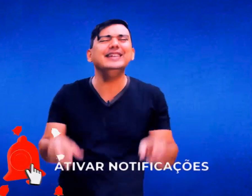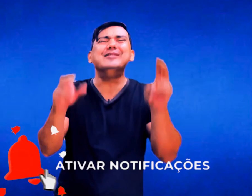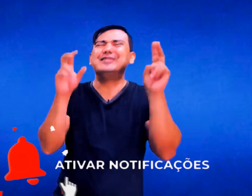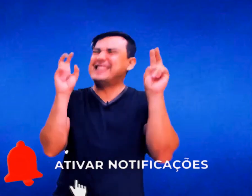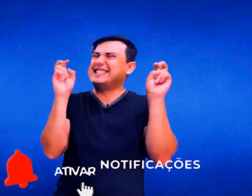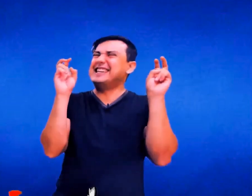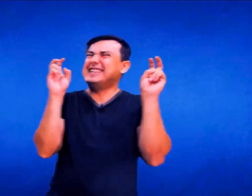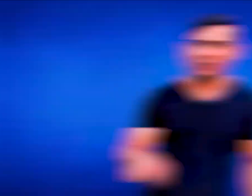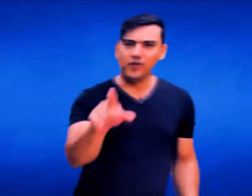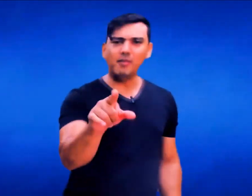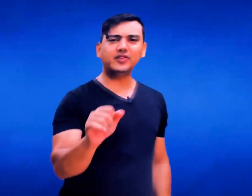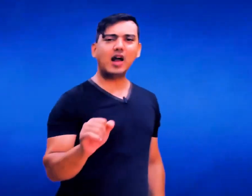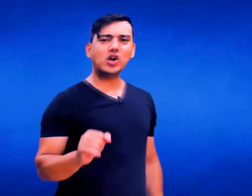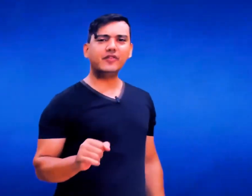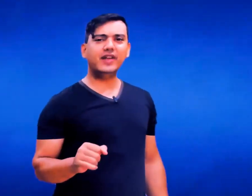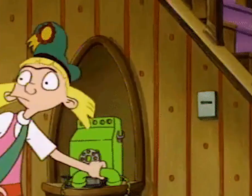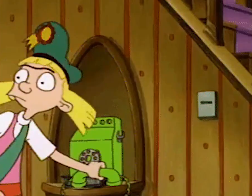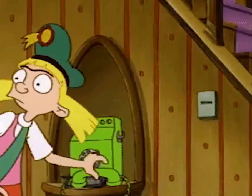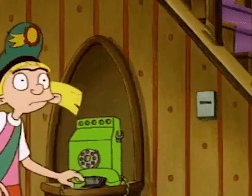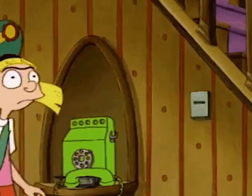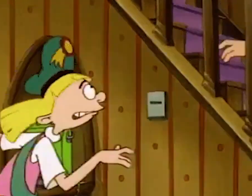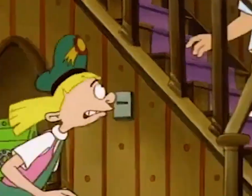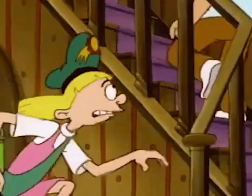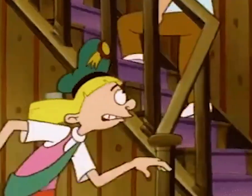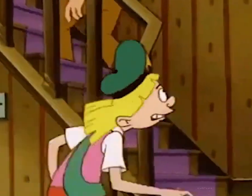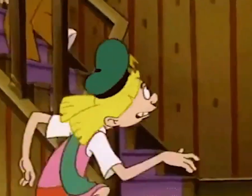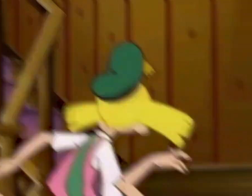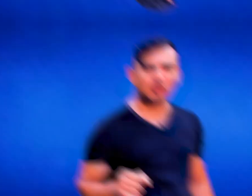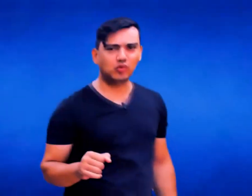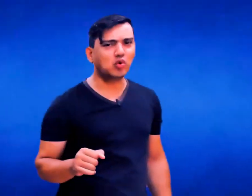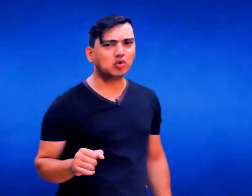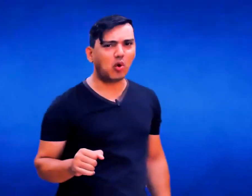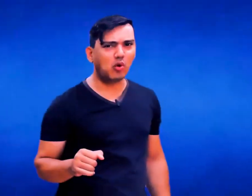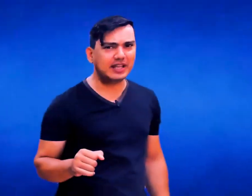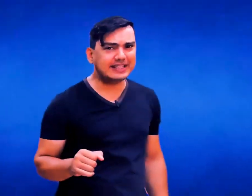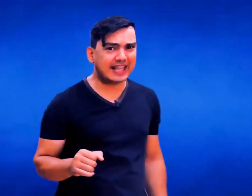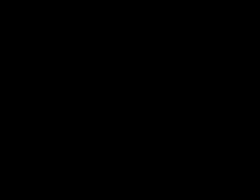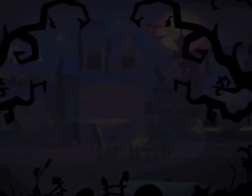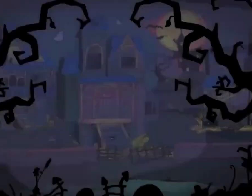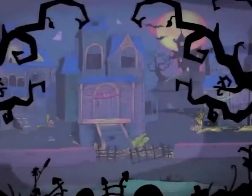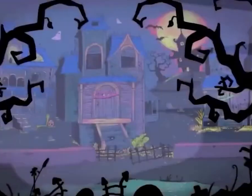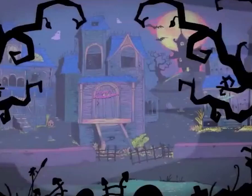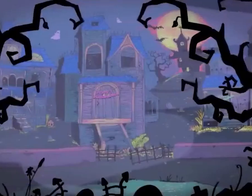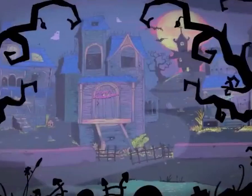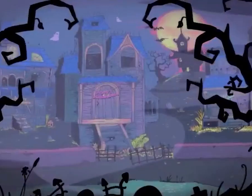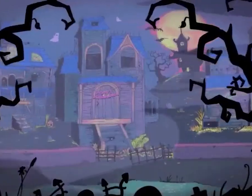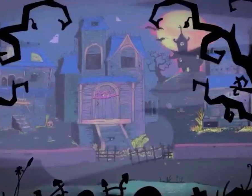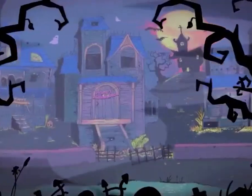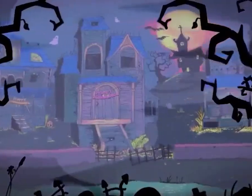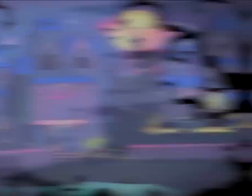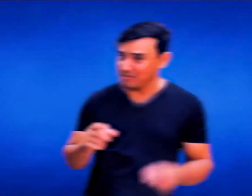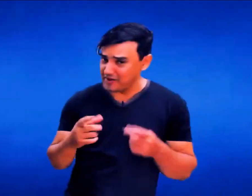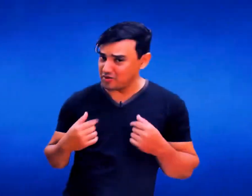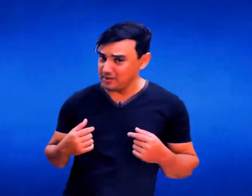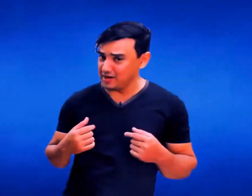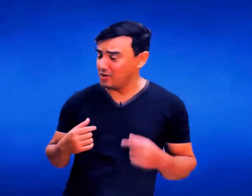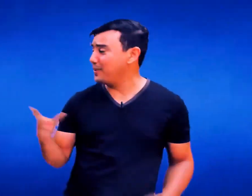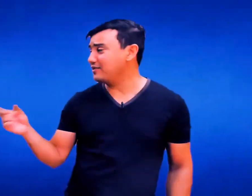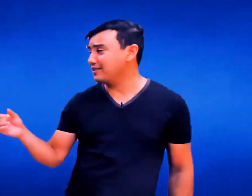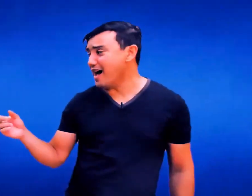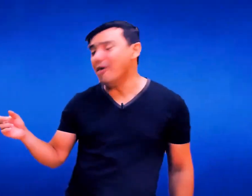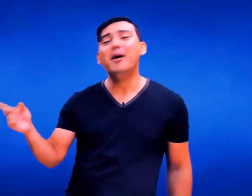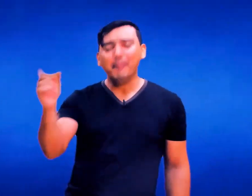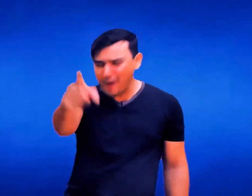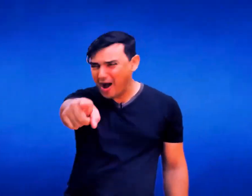ativa o sininho, tchim. Vamos agora ver esse suspense do que a nossa produção nos contou. O que será que tá envolvendo nesse clipe? Vamos ver